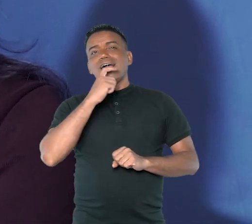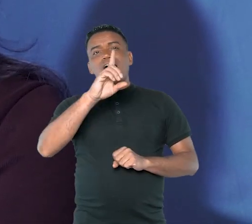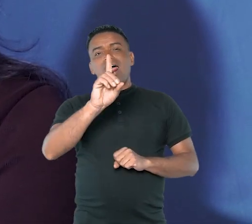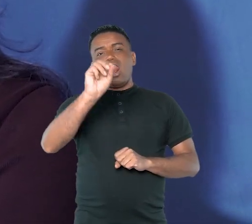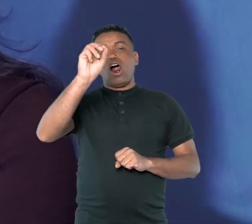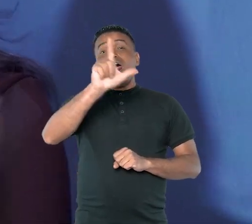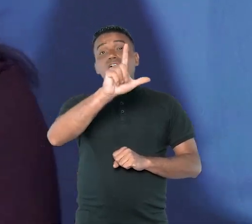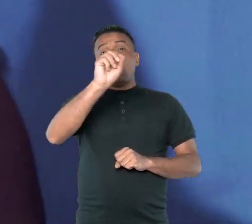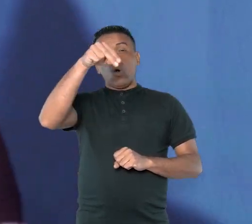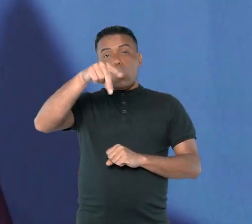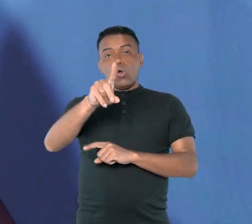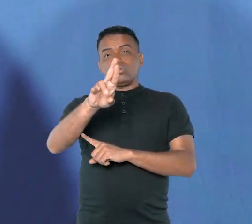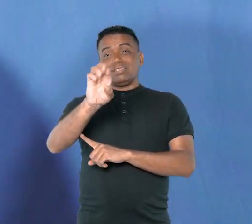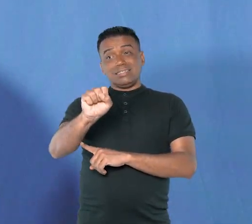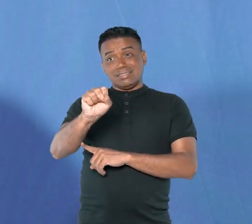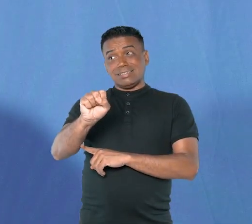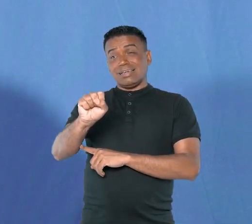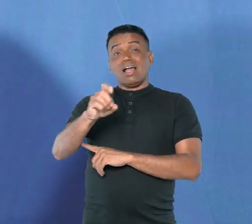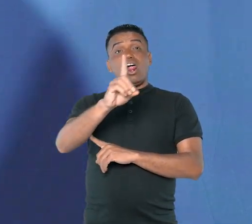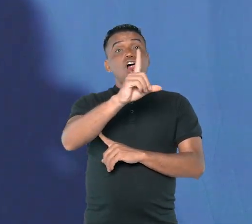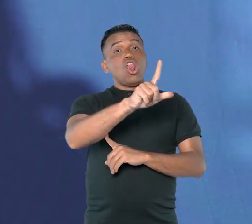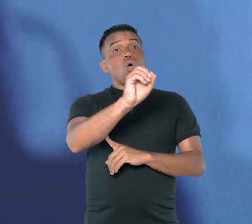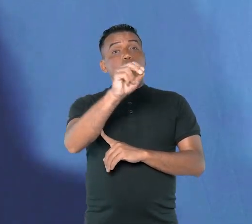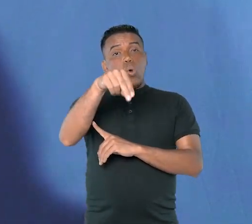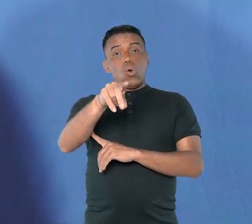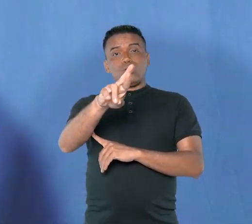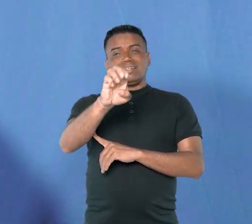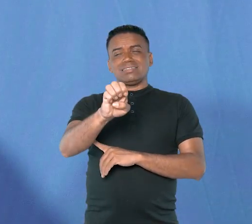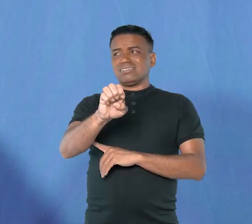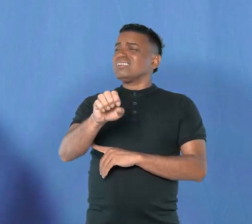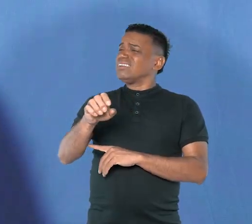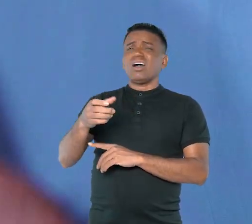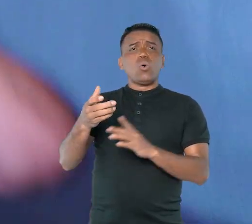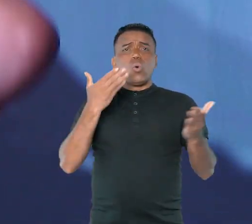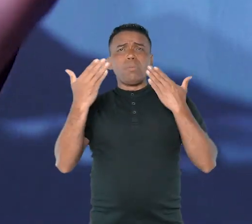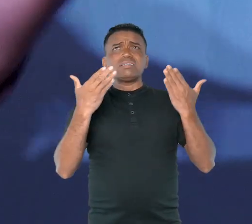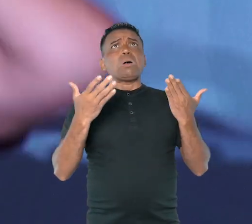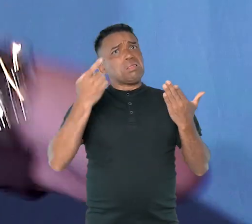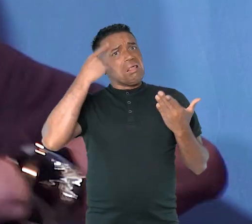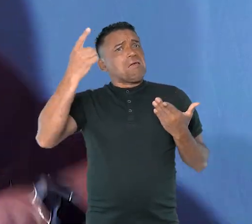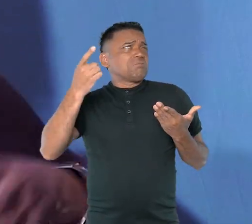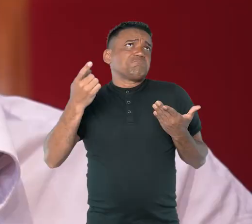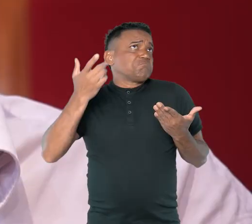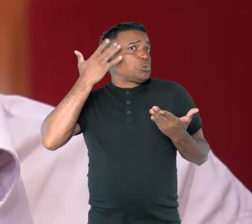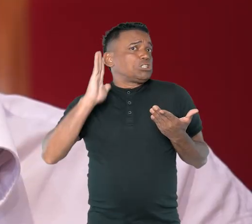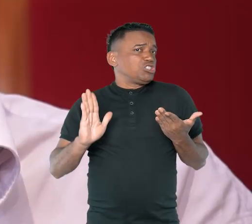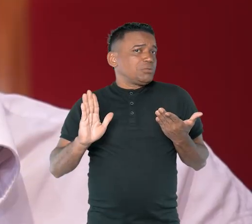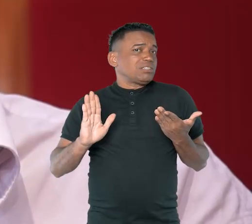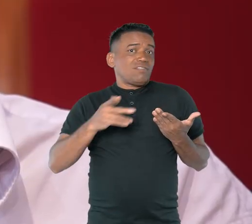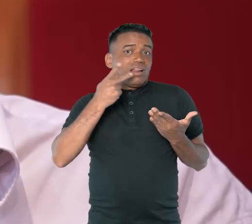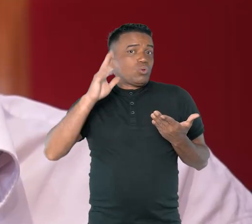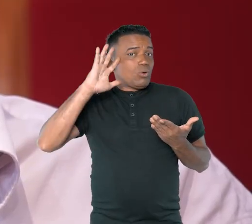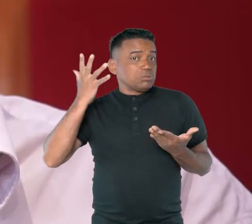Nunca entendi direito a comparação, mas ele estava certo. Que é um pouco essa ideia, né, de que de você também, a gente estava falando do acaso,